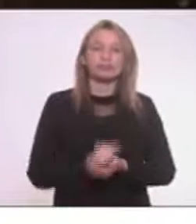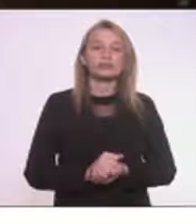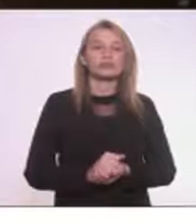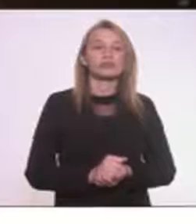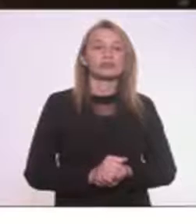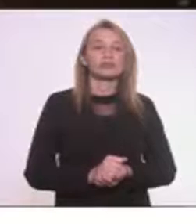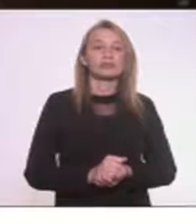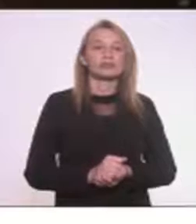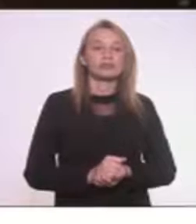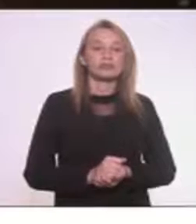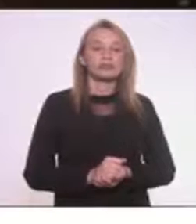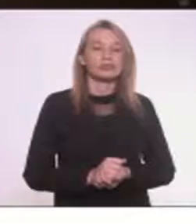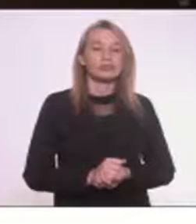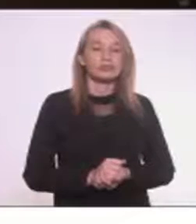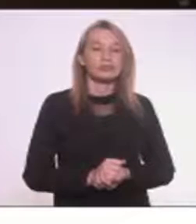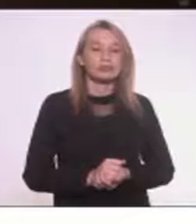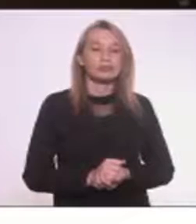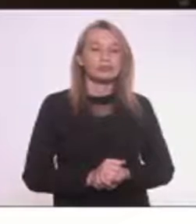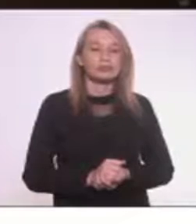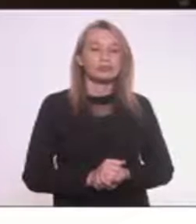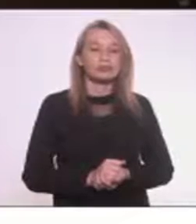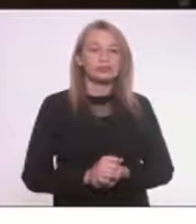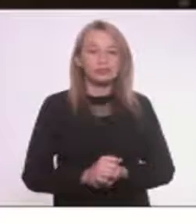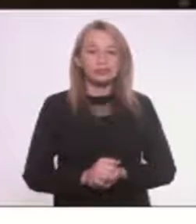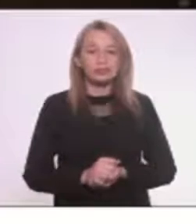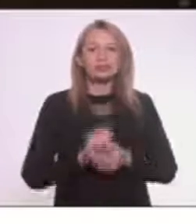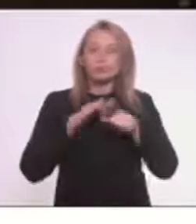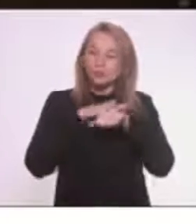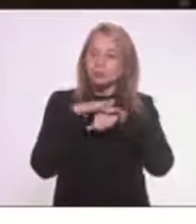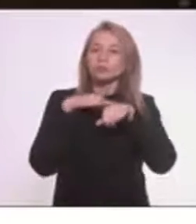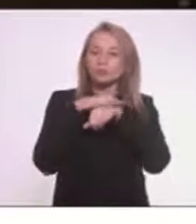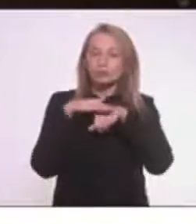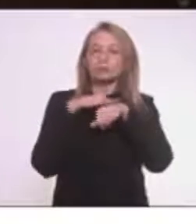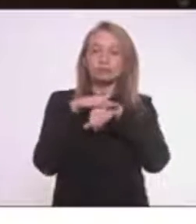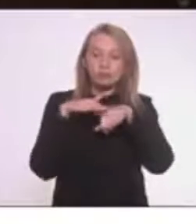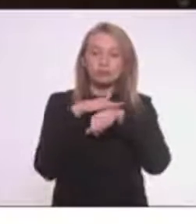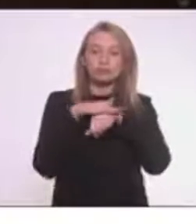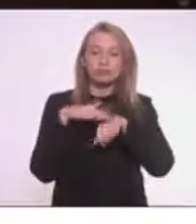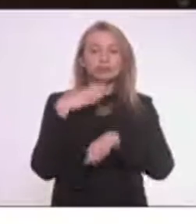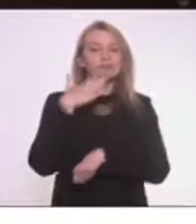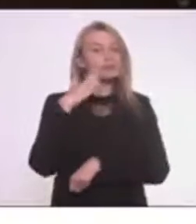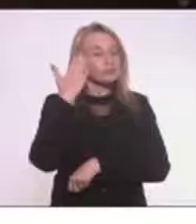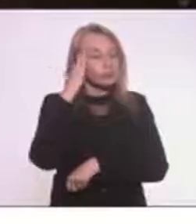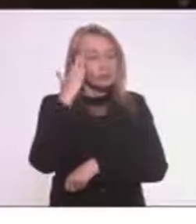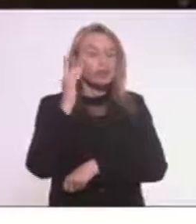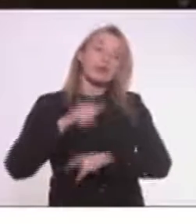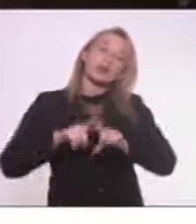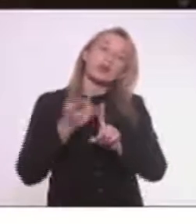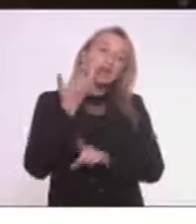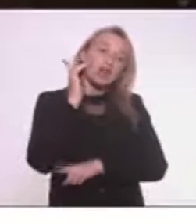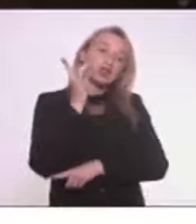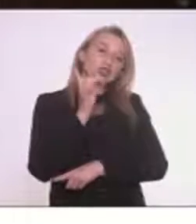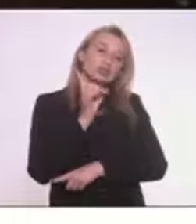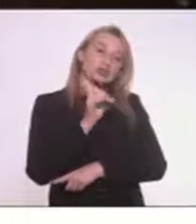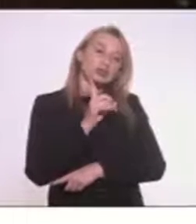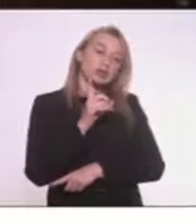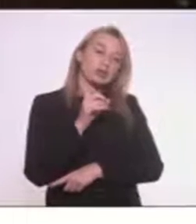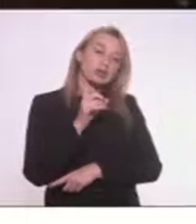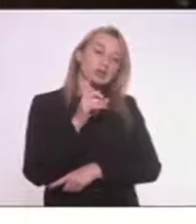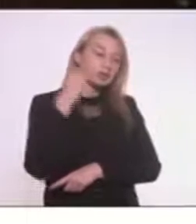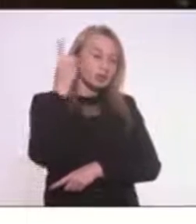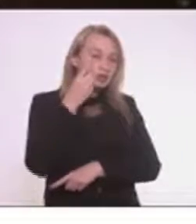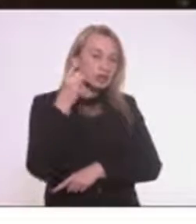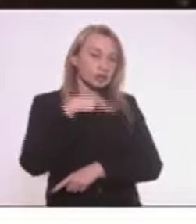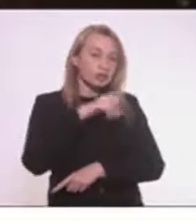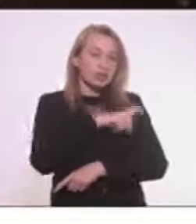que eu vim buscando entendimento, mas acho que não é o deputado Max Lemos, muito